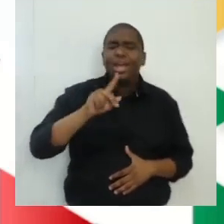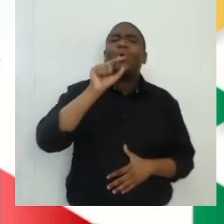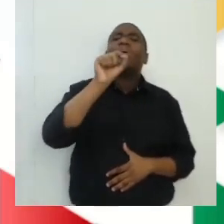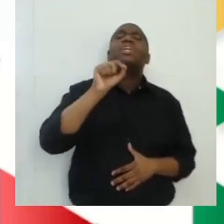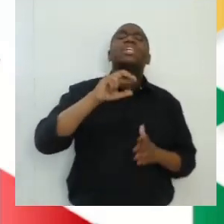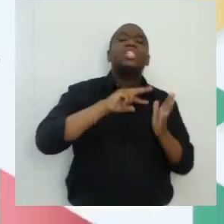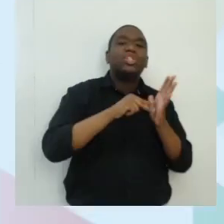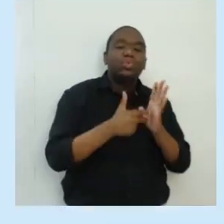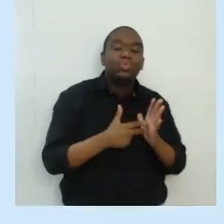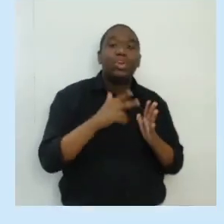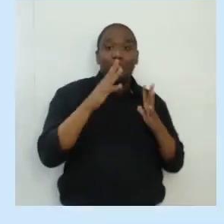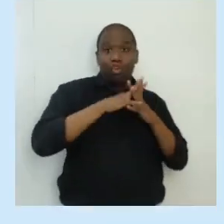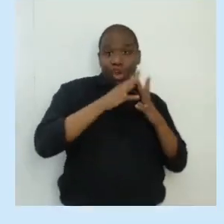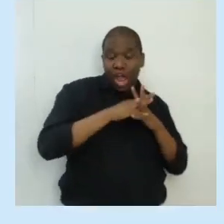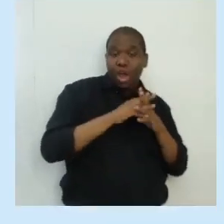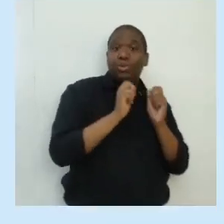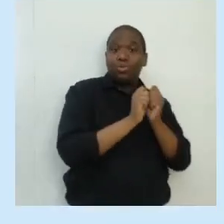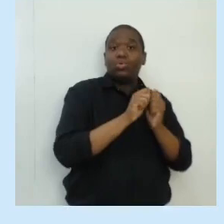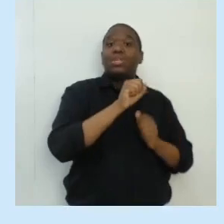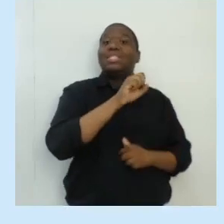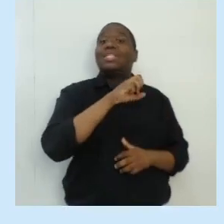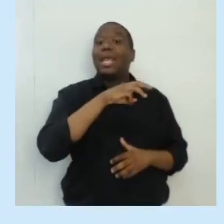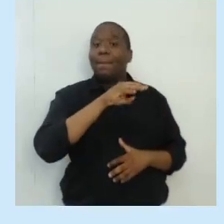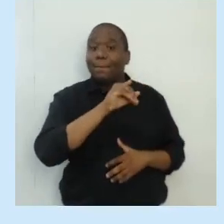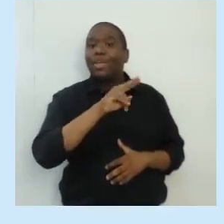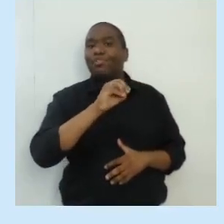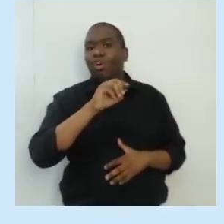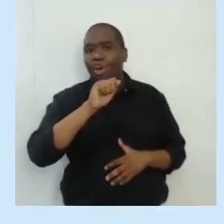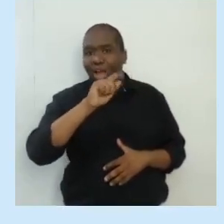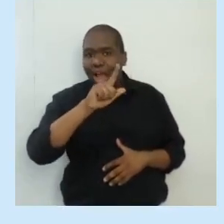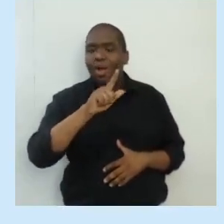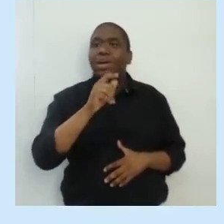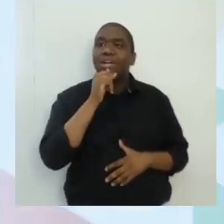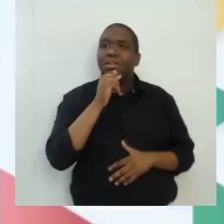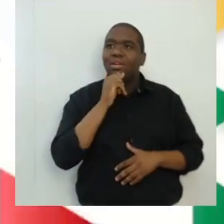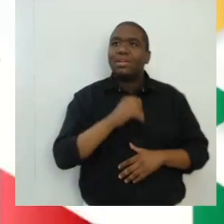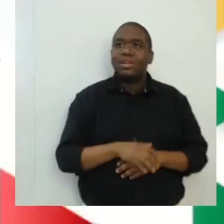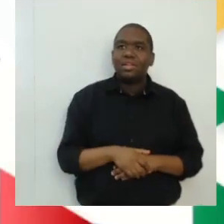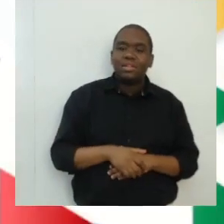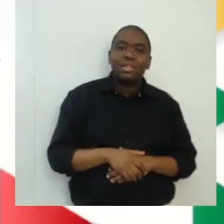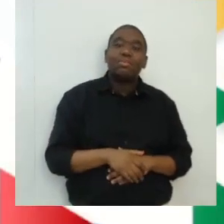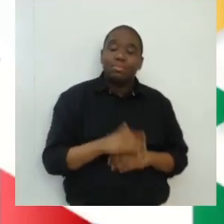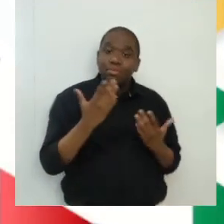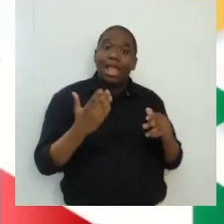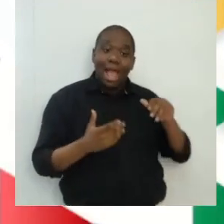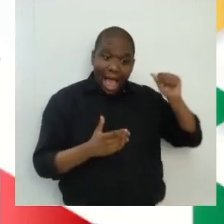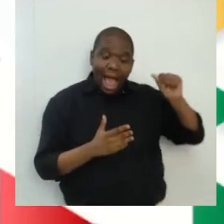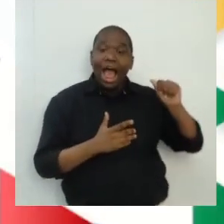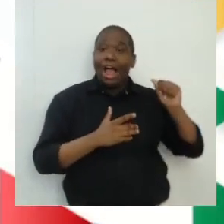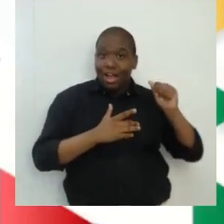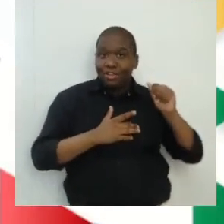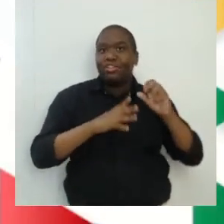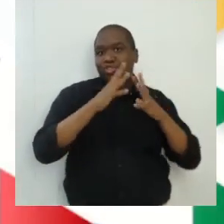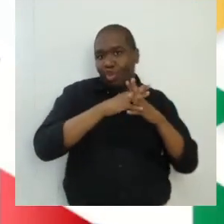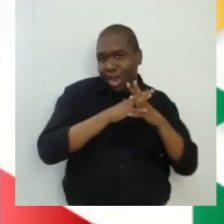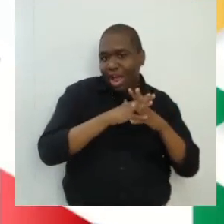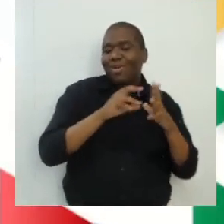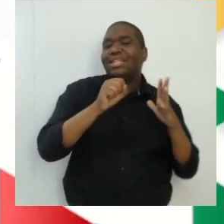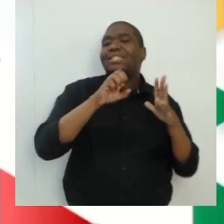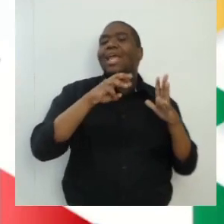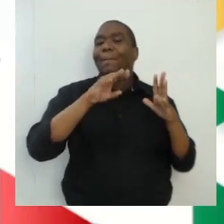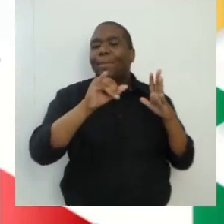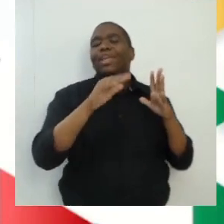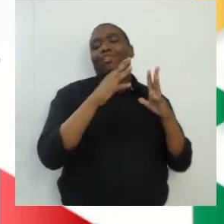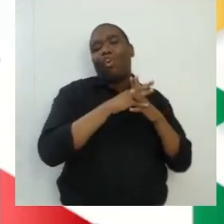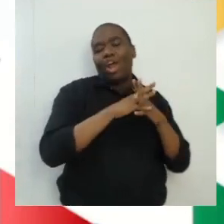uma semivogal. Nesse caso, a vogal A e a semivogal I, formando esse ditongo crescente.